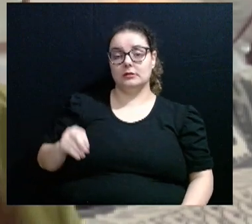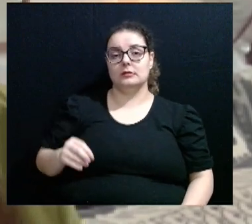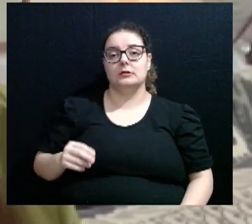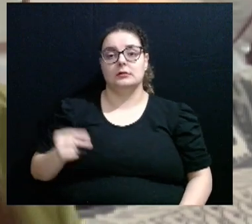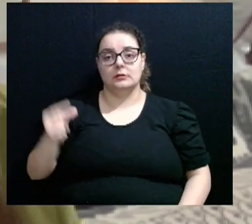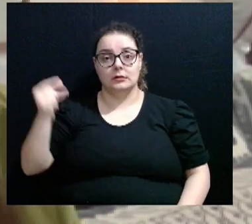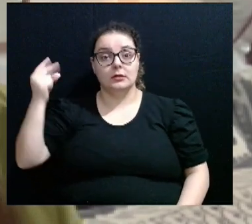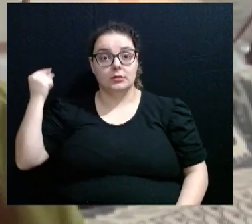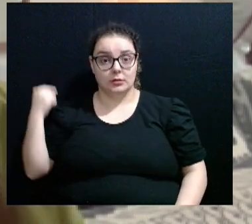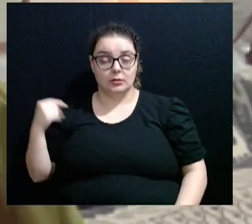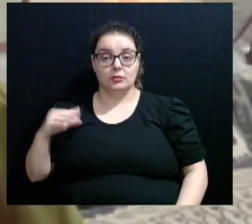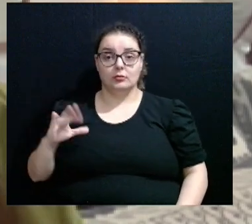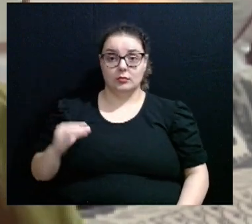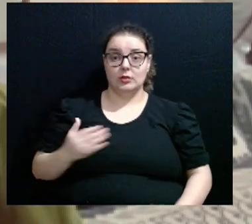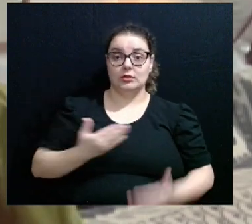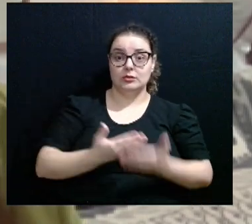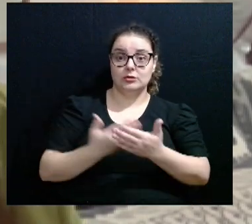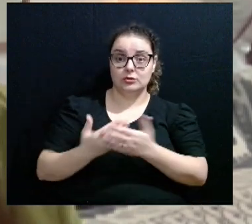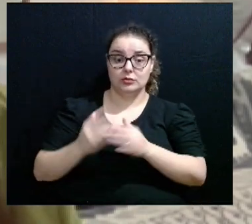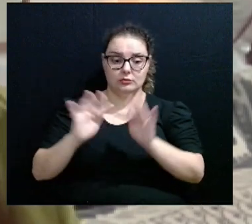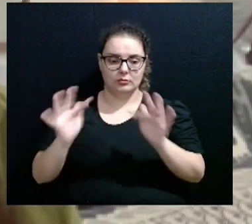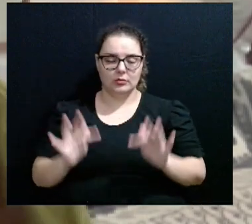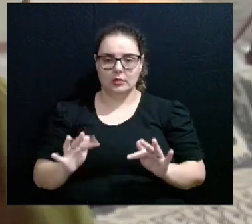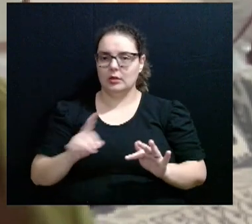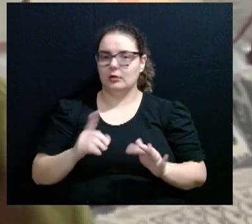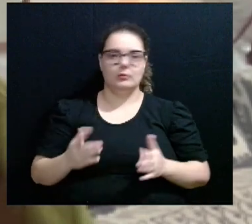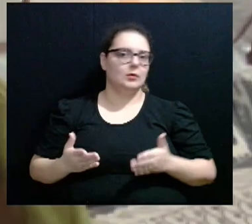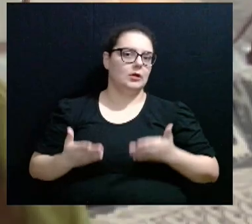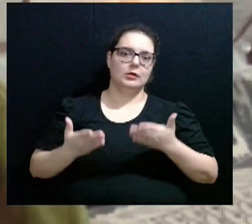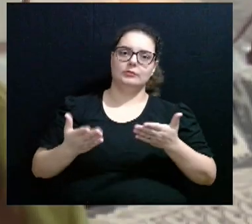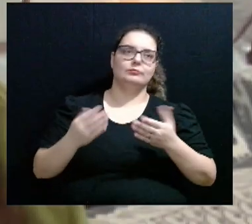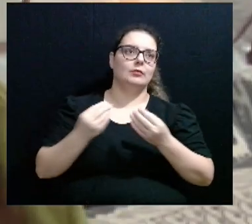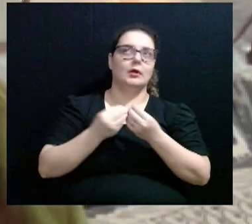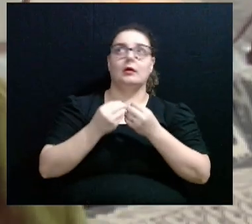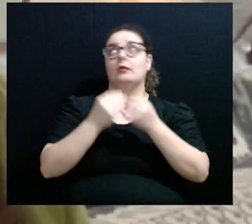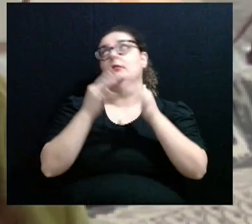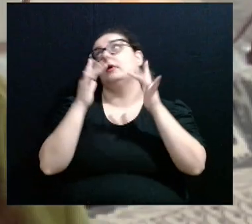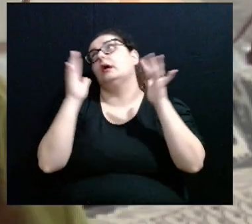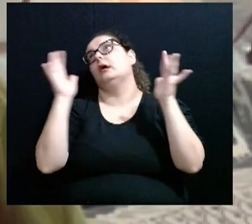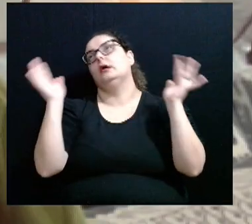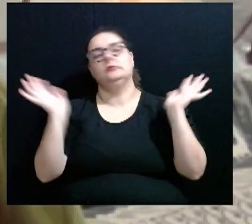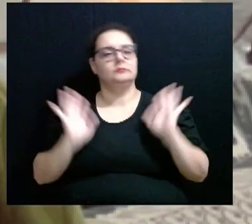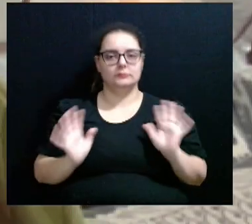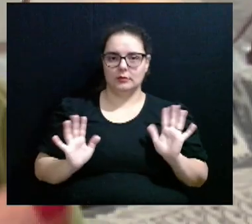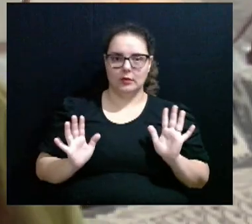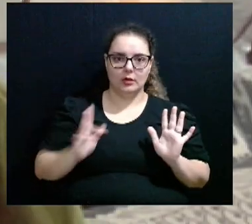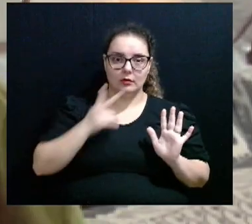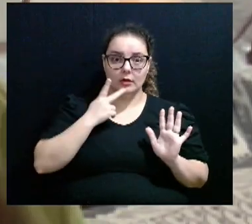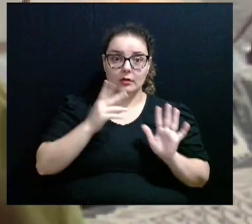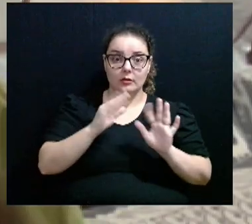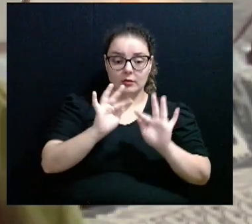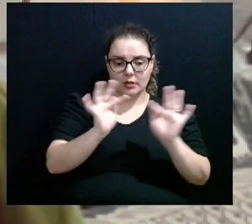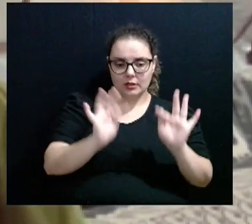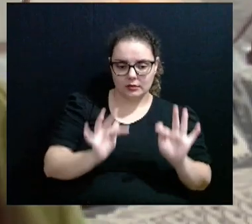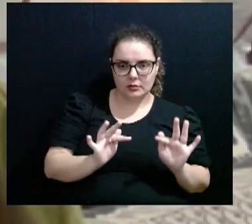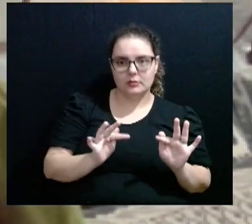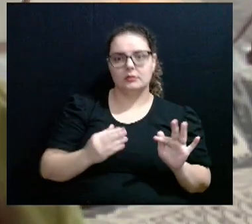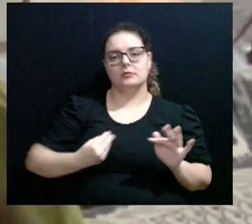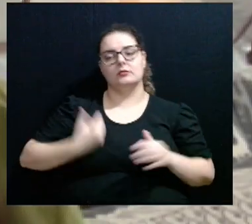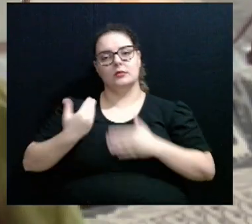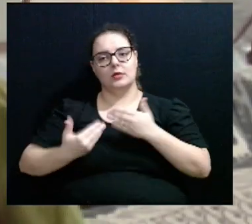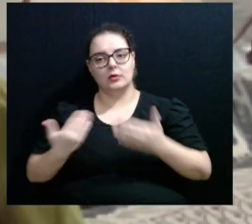estuda a felicidade, mas que não traz uma fórmula mágica. O que ela fala é, felicidade vem de uma vida com alegria, com satisfação,